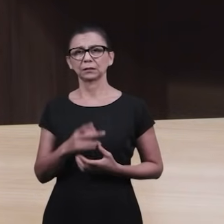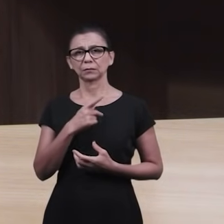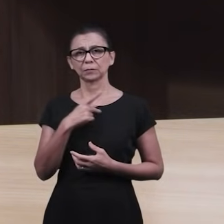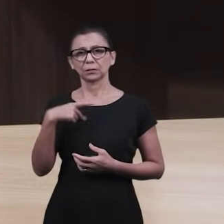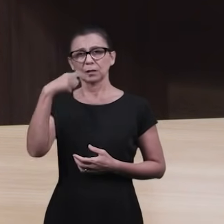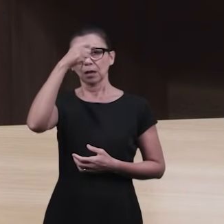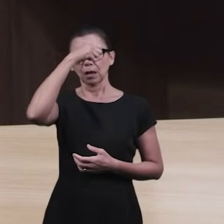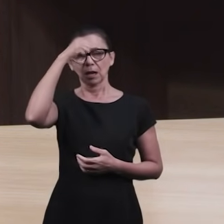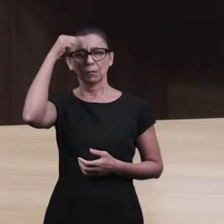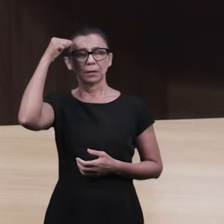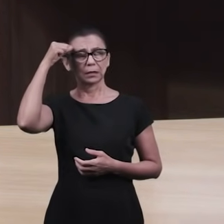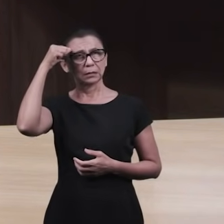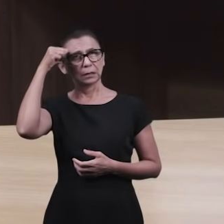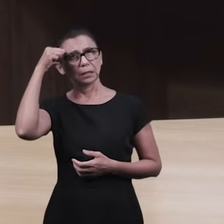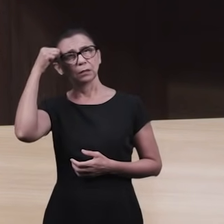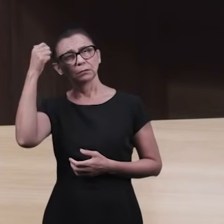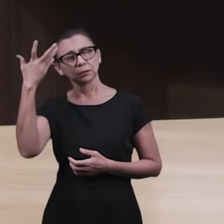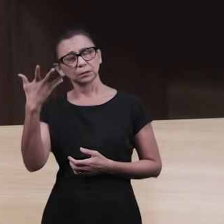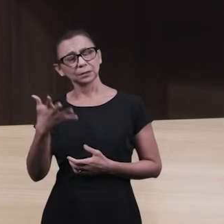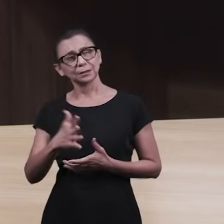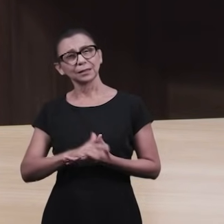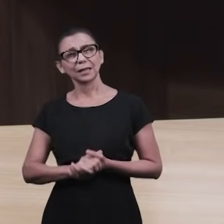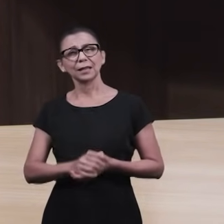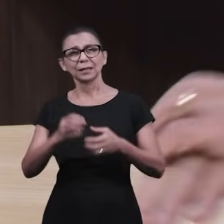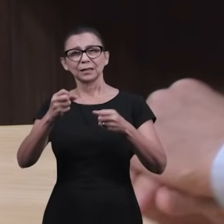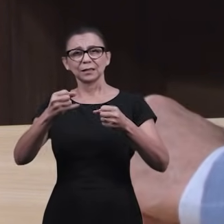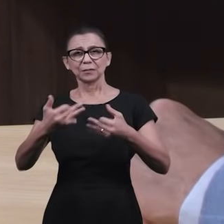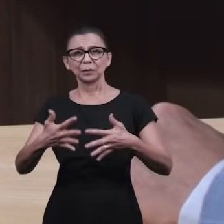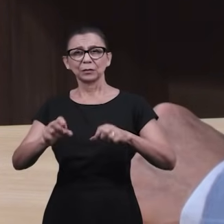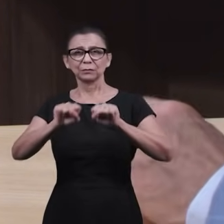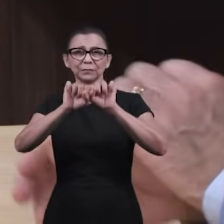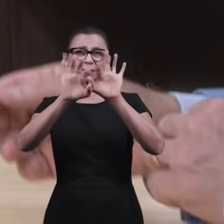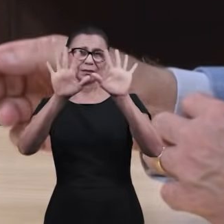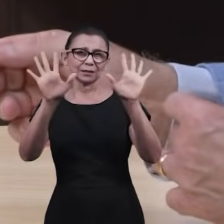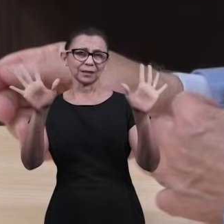pastor Amadeu trouxe de uma forma bem clara, bem